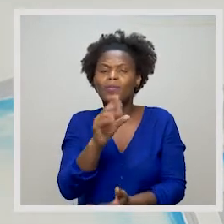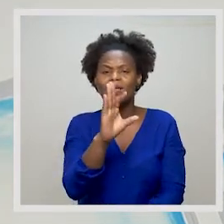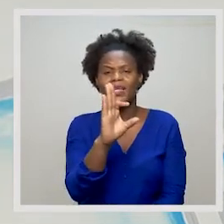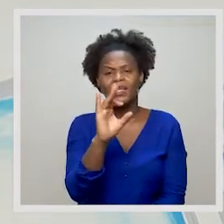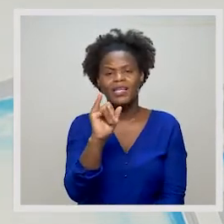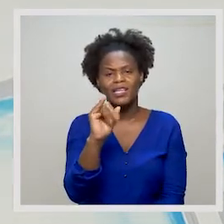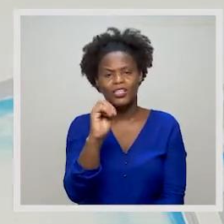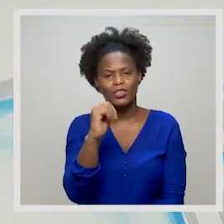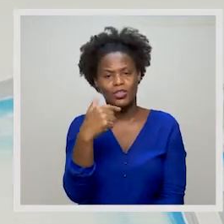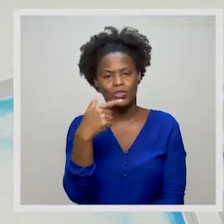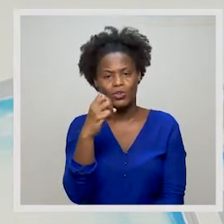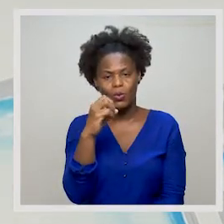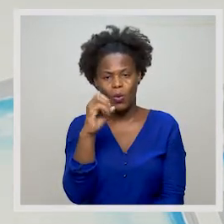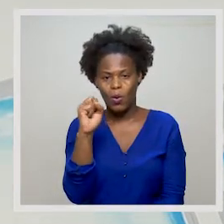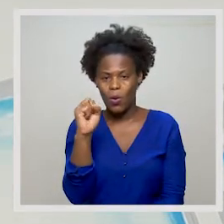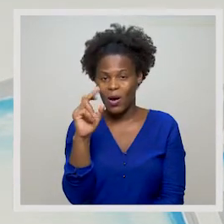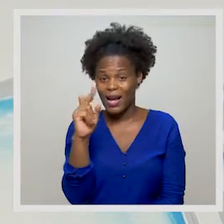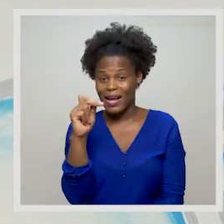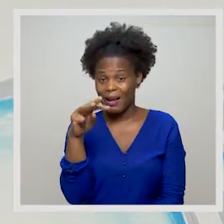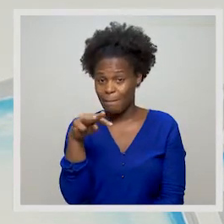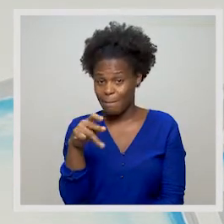nome de histograma.